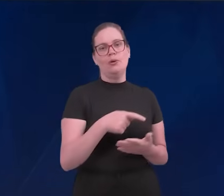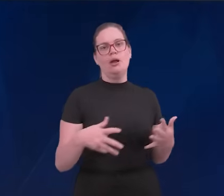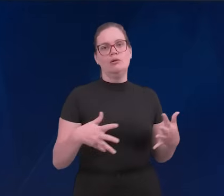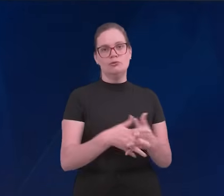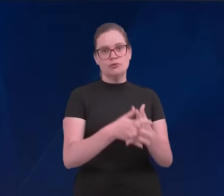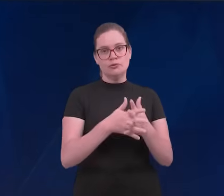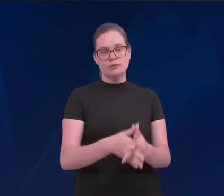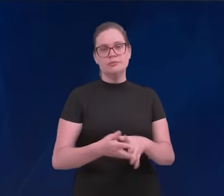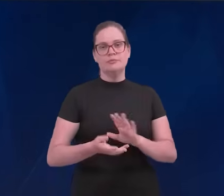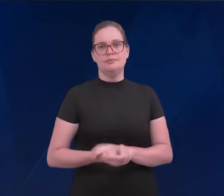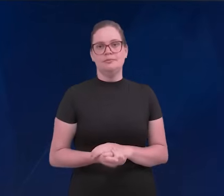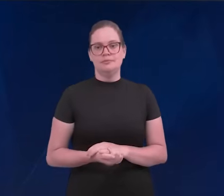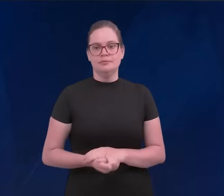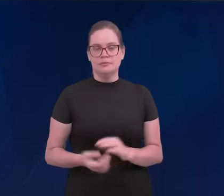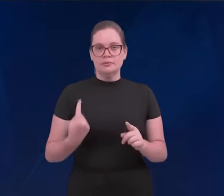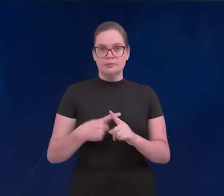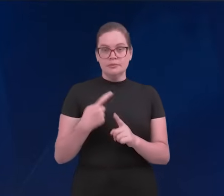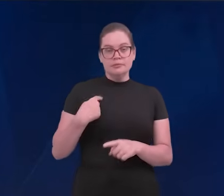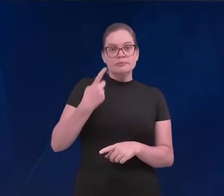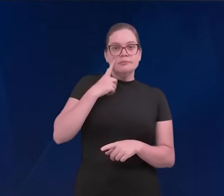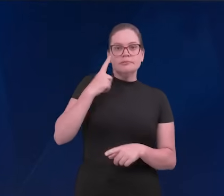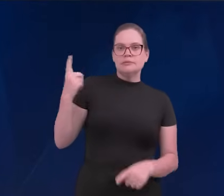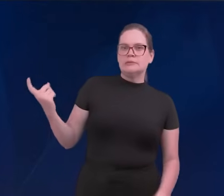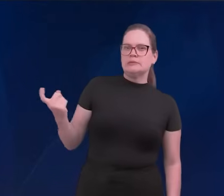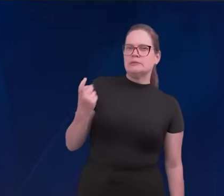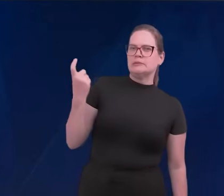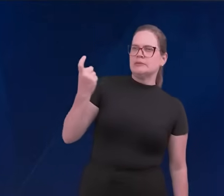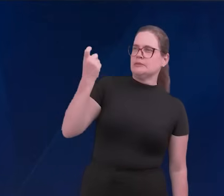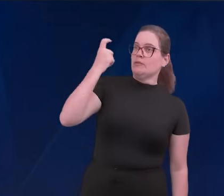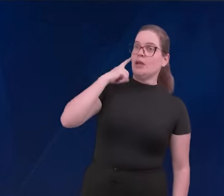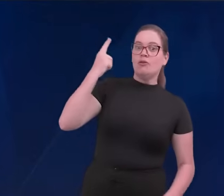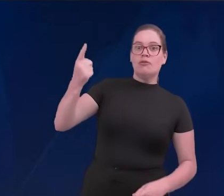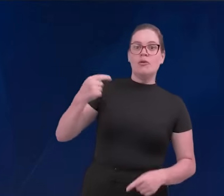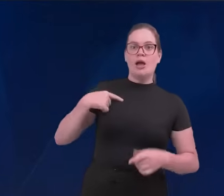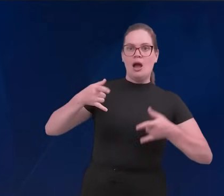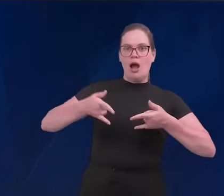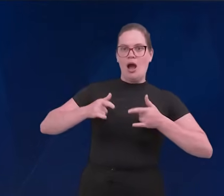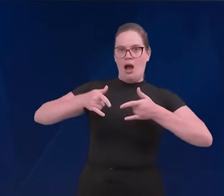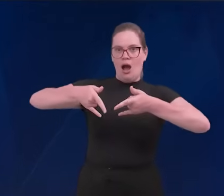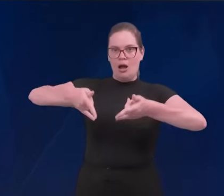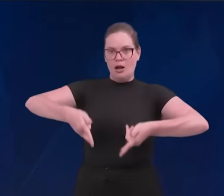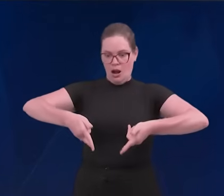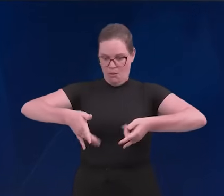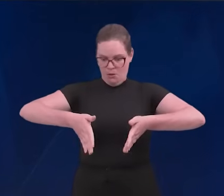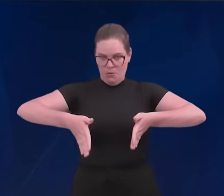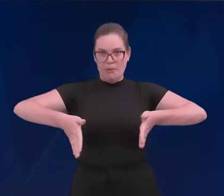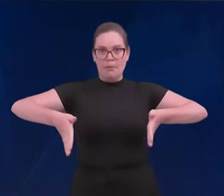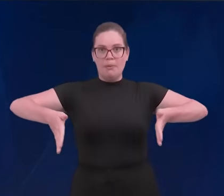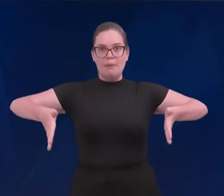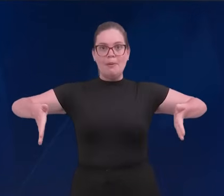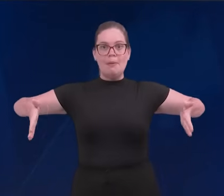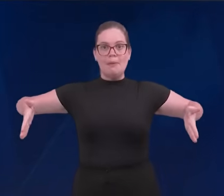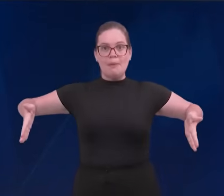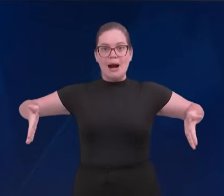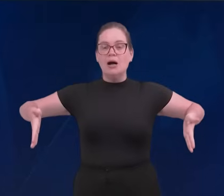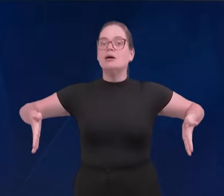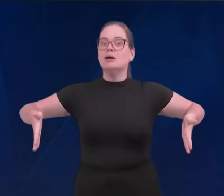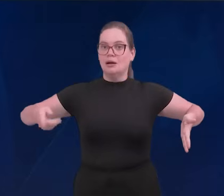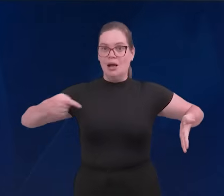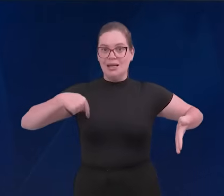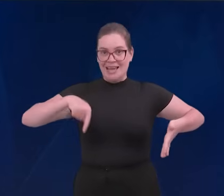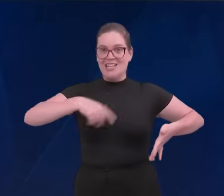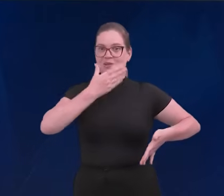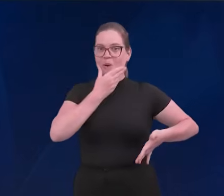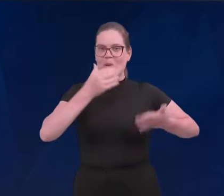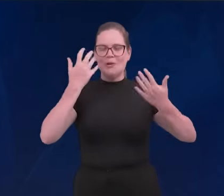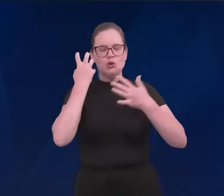O tamanho e a estrutura da cama na qual Og, esse gigante, dormia,